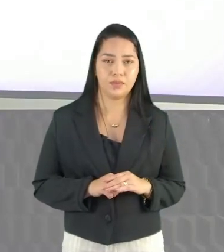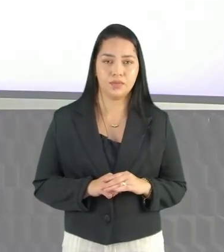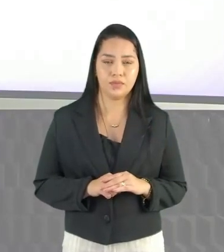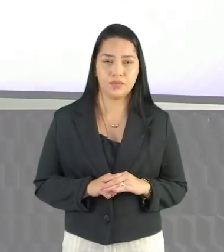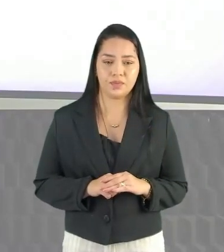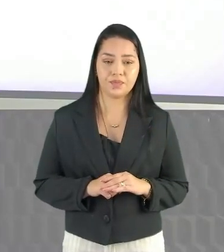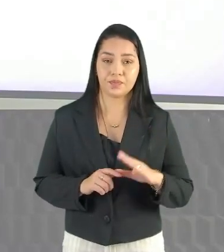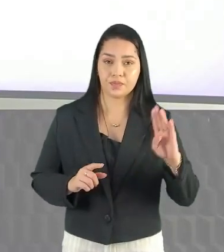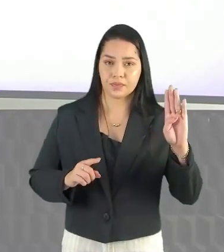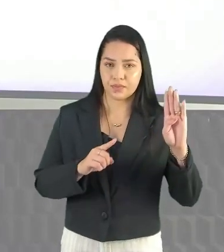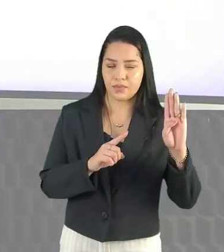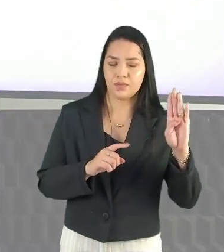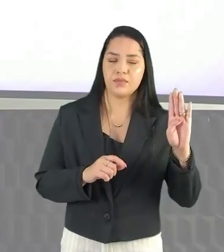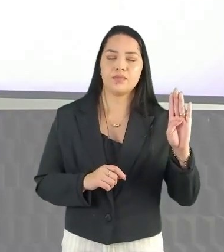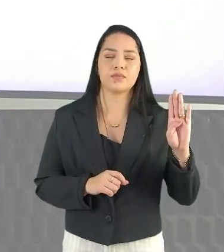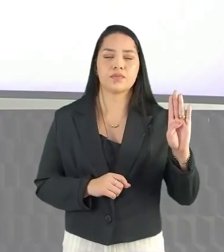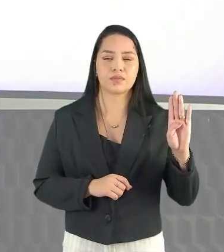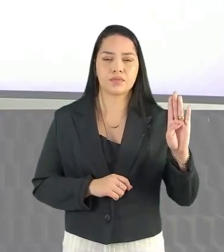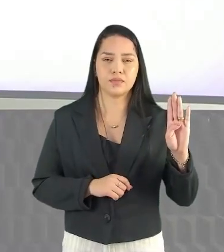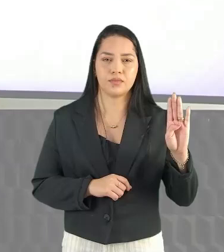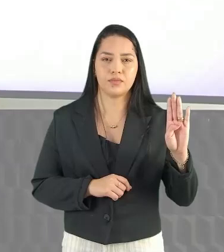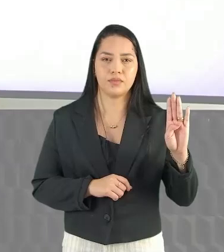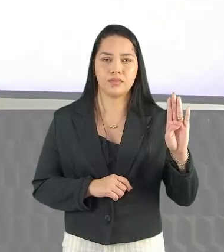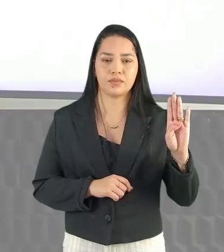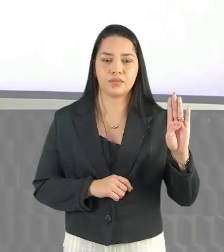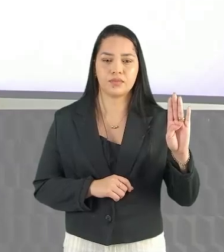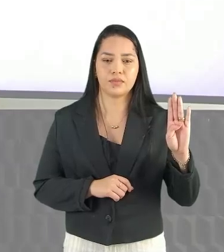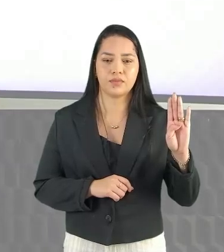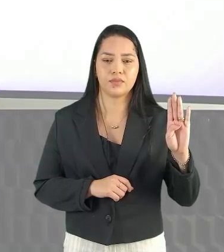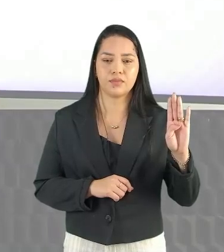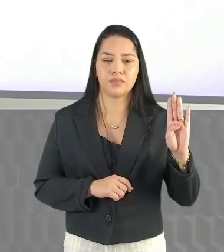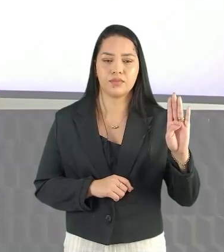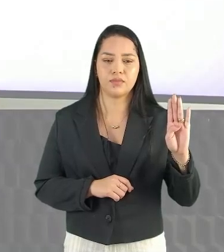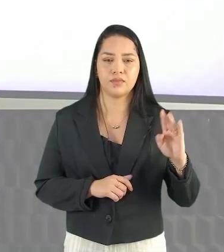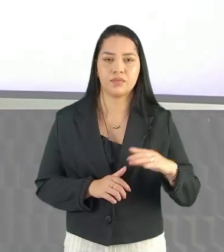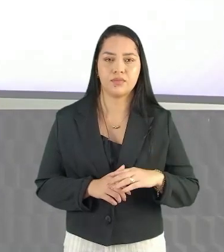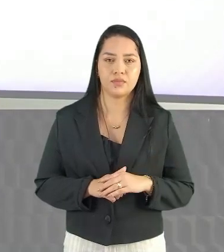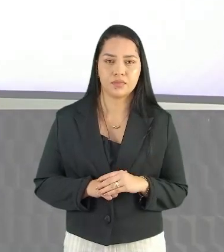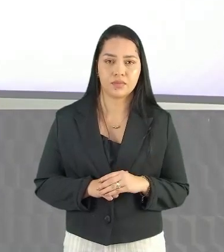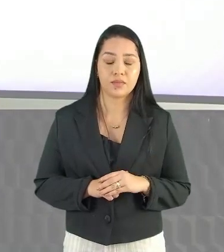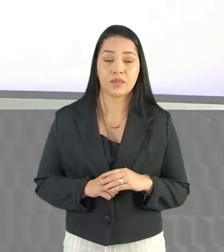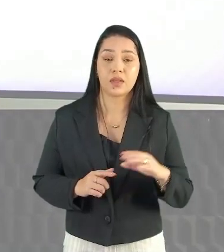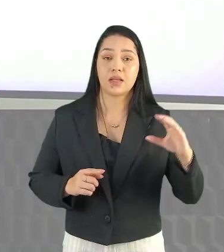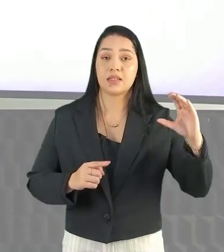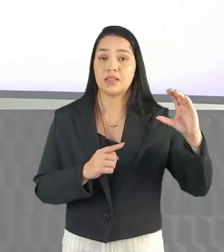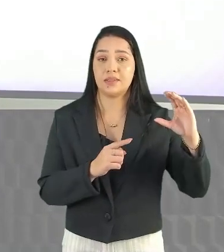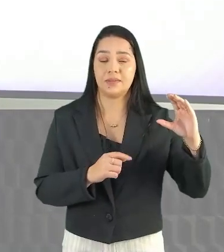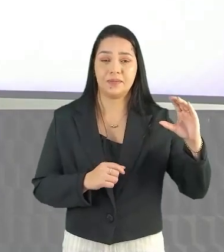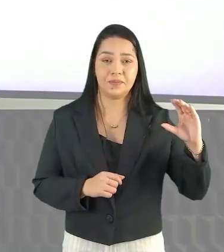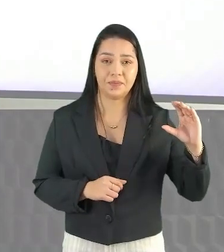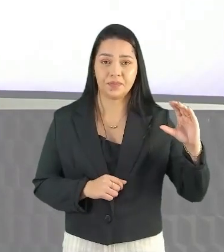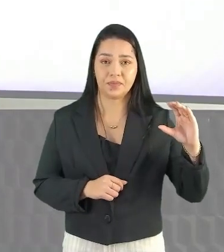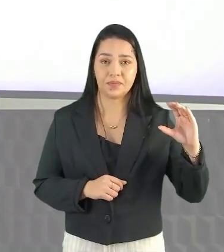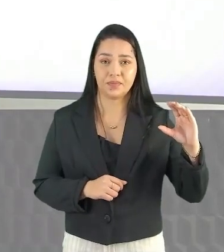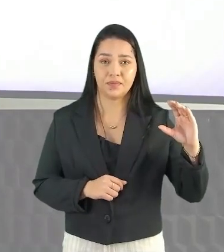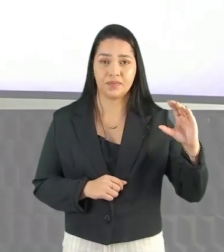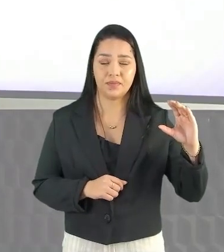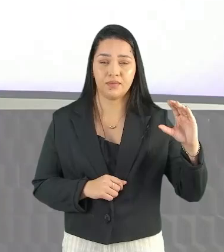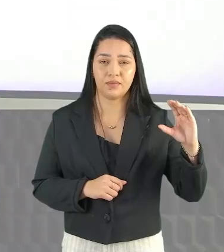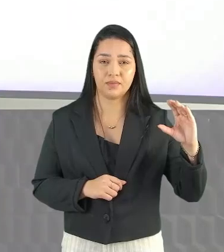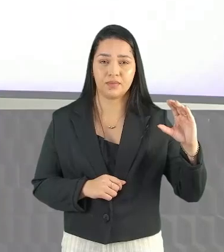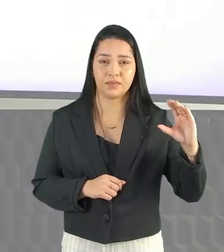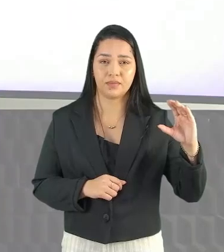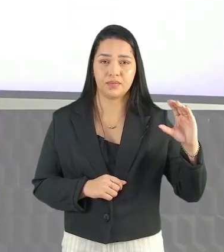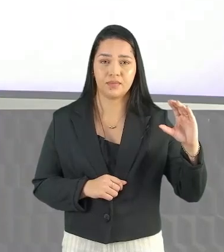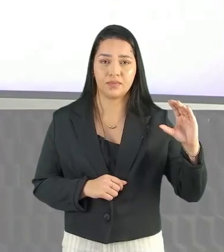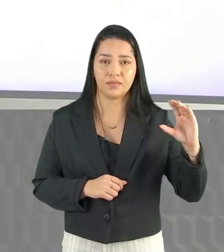políticos. A letra B, o eleitor não podia eleger o presidente da República. A letra C, o coronel aprimorou o